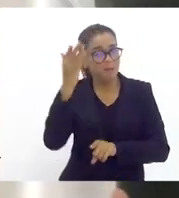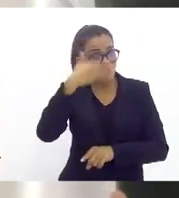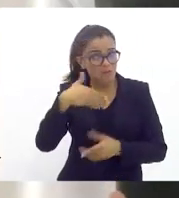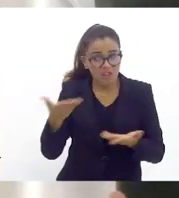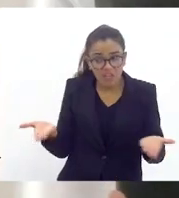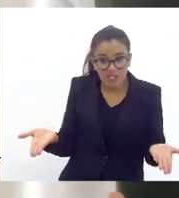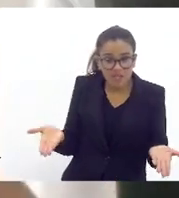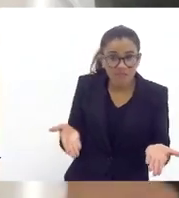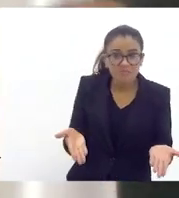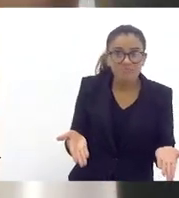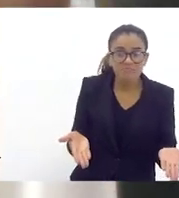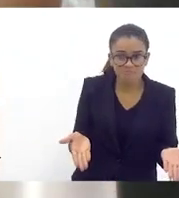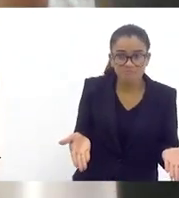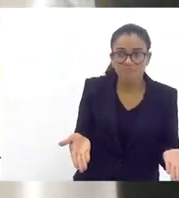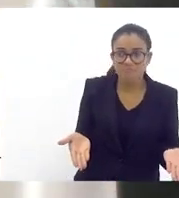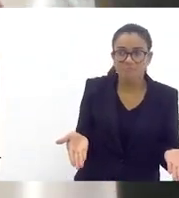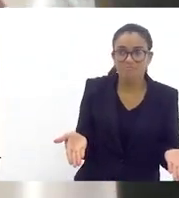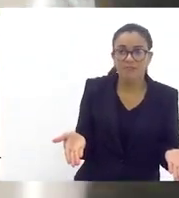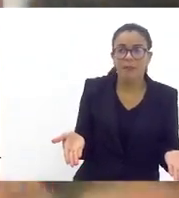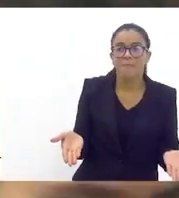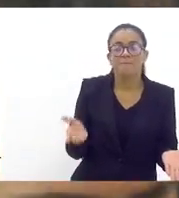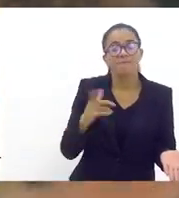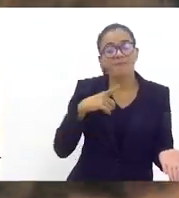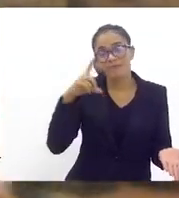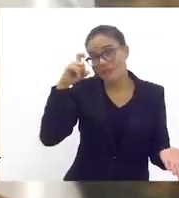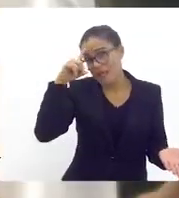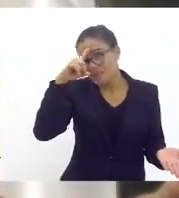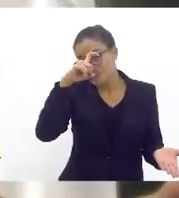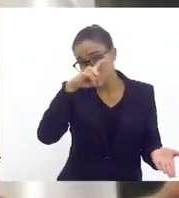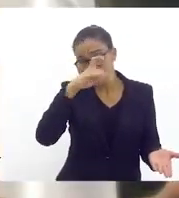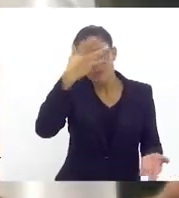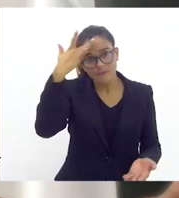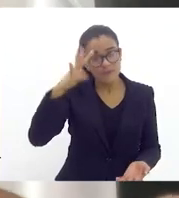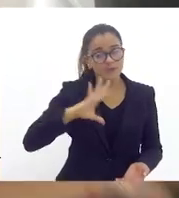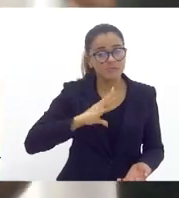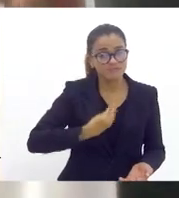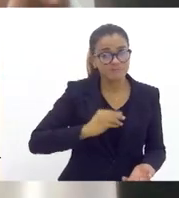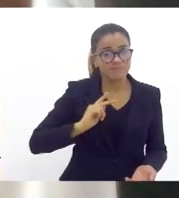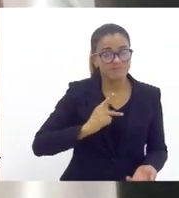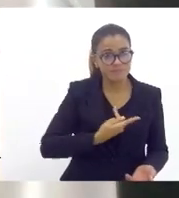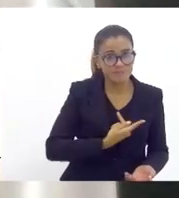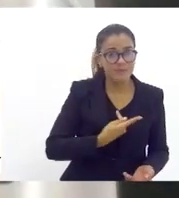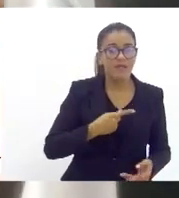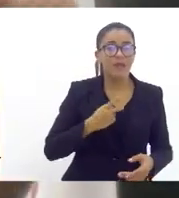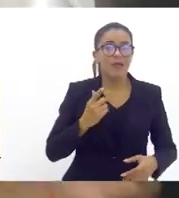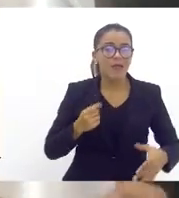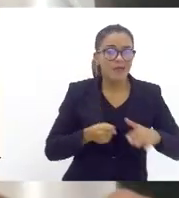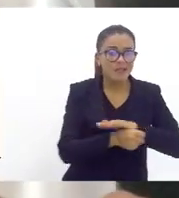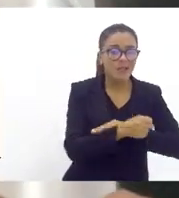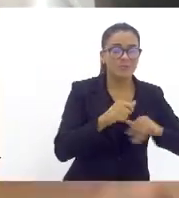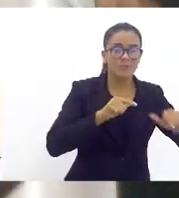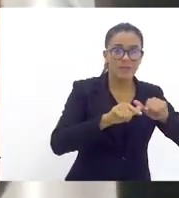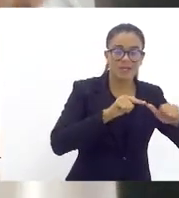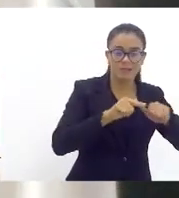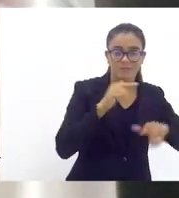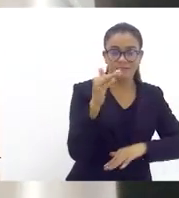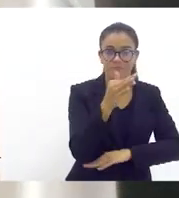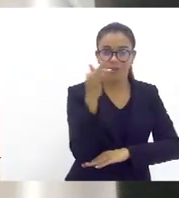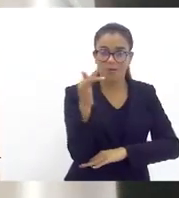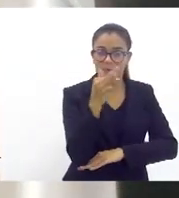exposto aqui. A dificuldade de pessoas transexuais e travestis ingressarem no mercado de trabalho formal,